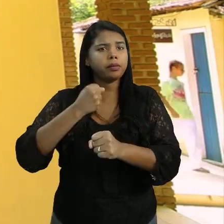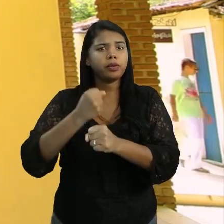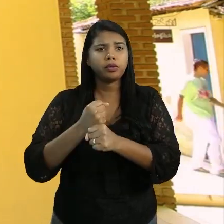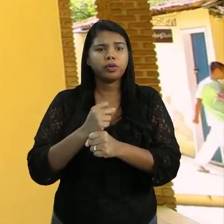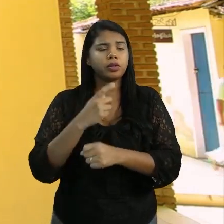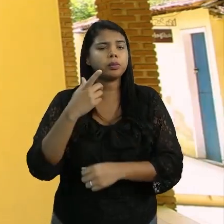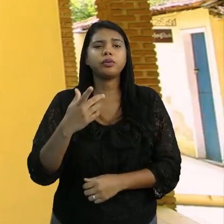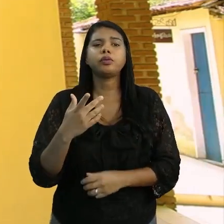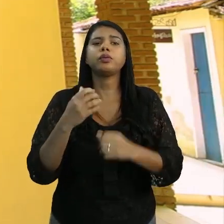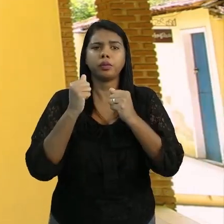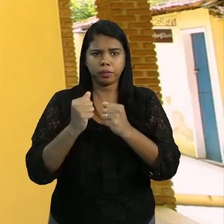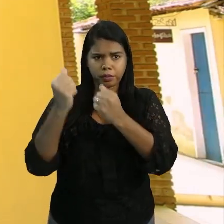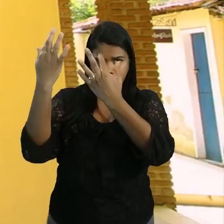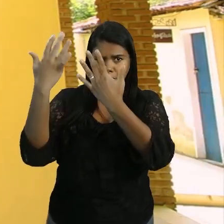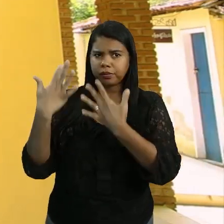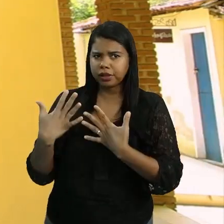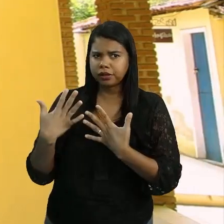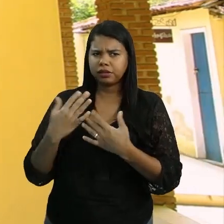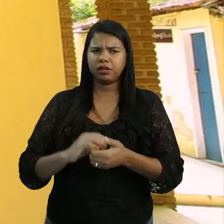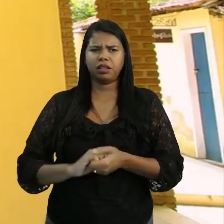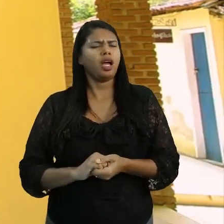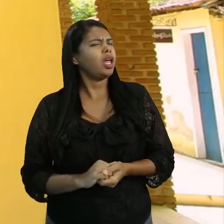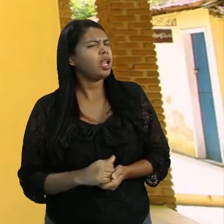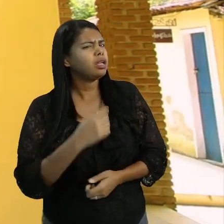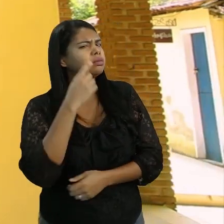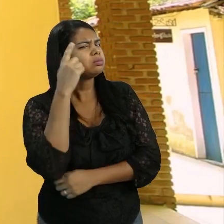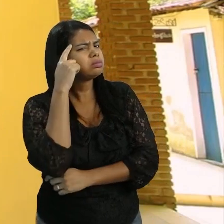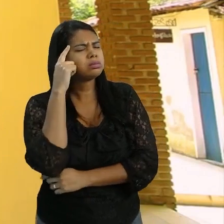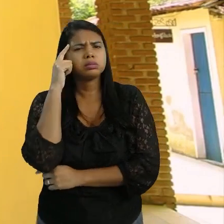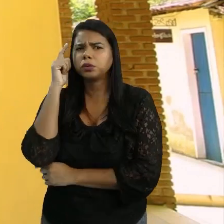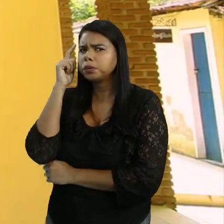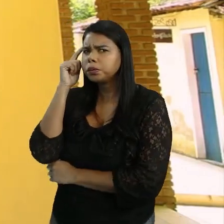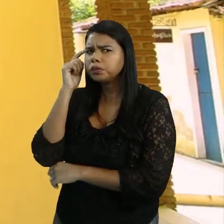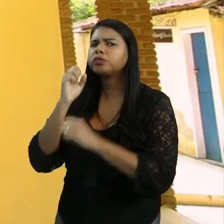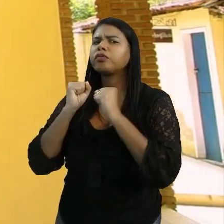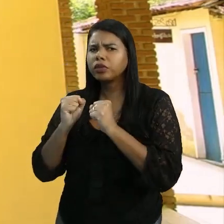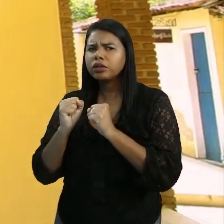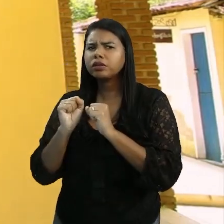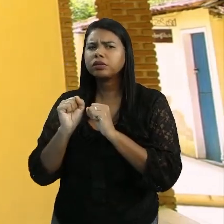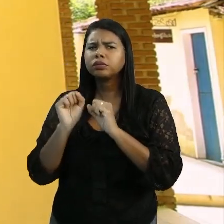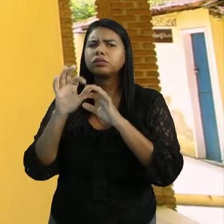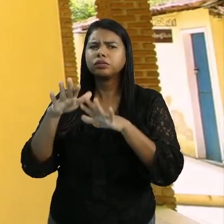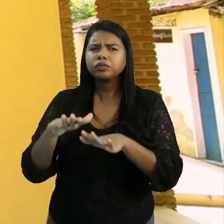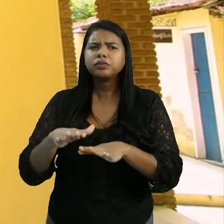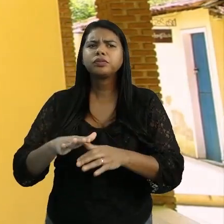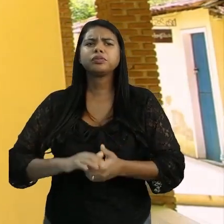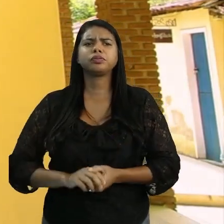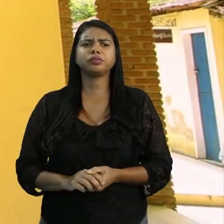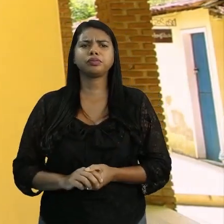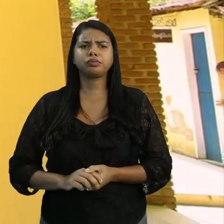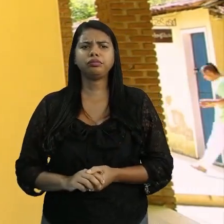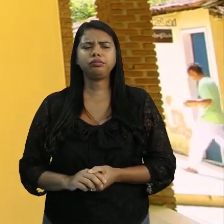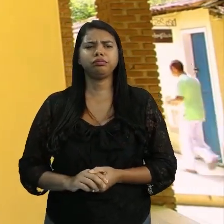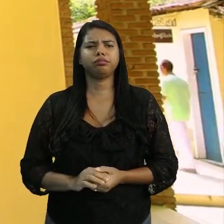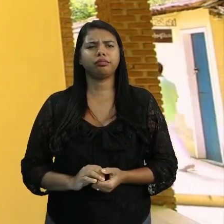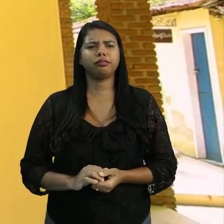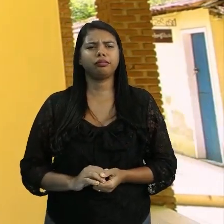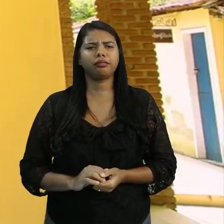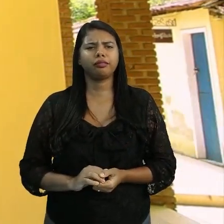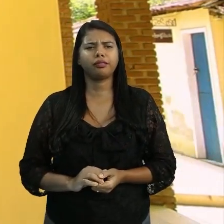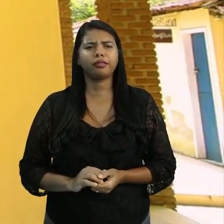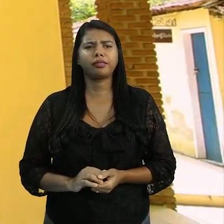ele. Então, você pode me dar algumas bênçãos? Posso. Que bênçãos você deseja? Ele falou, eu não quero morrer nem de dia nem de noite. Não quero